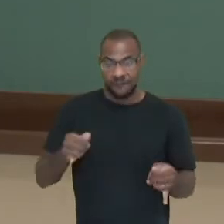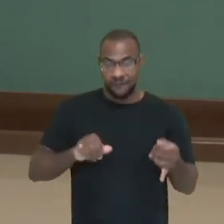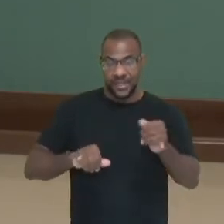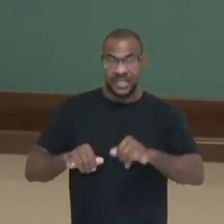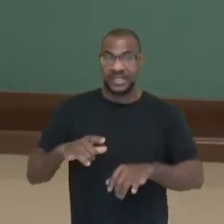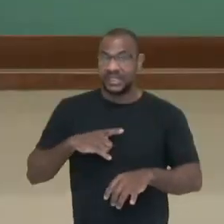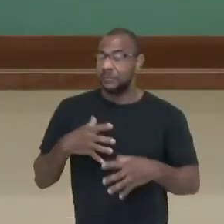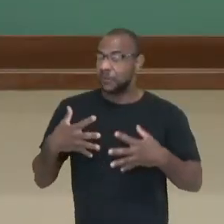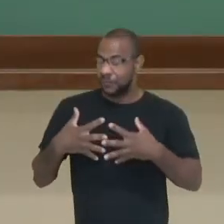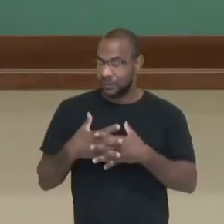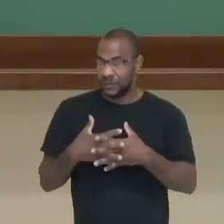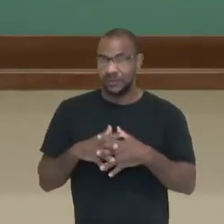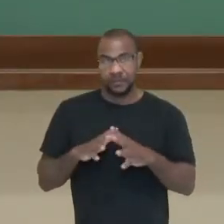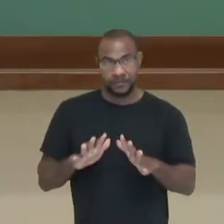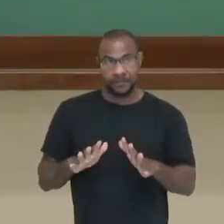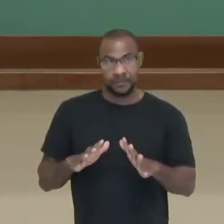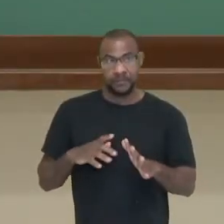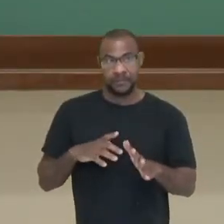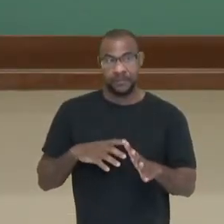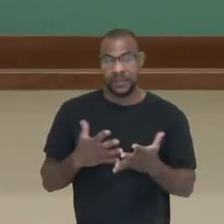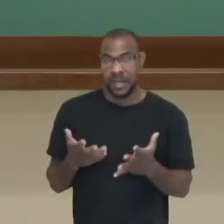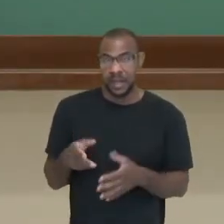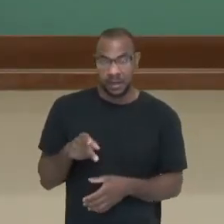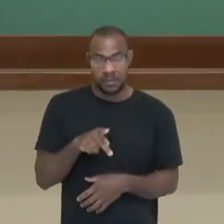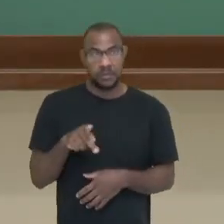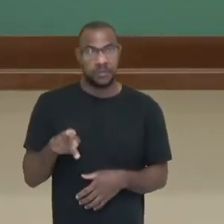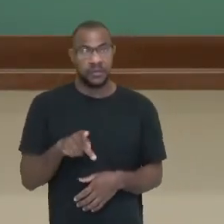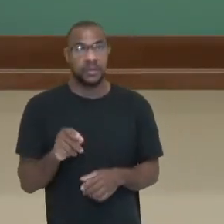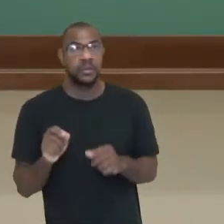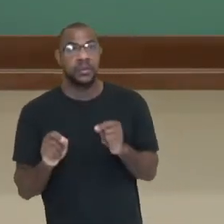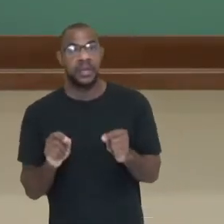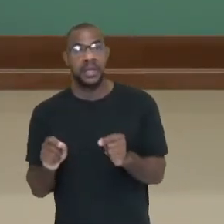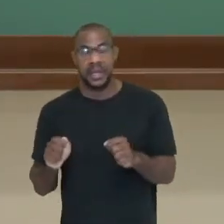confusão, mas a nossa função enquanto professores é